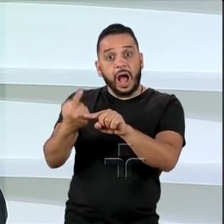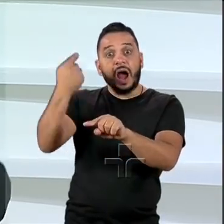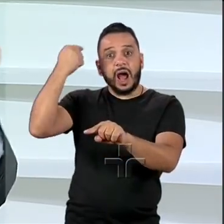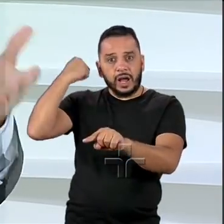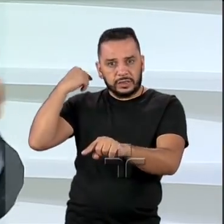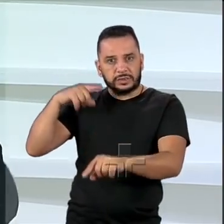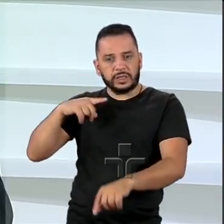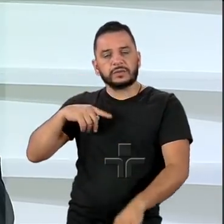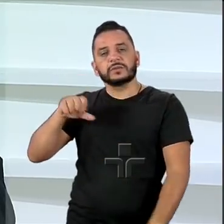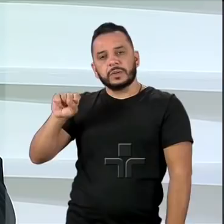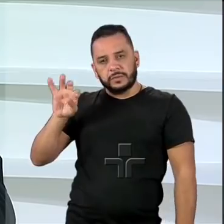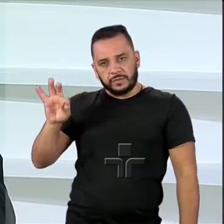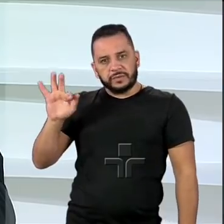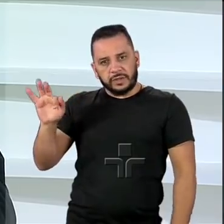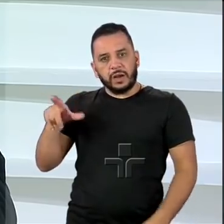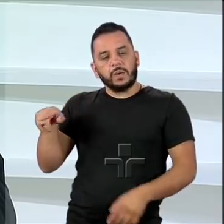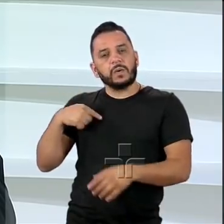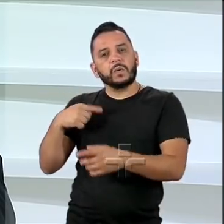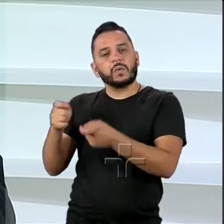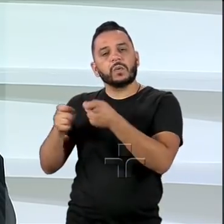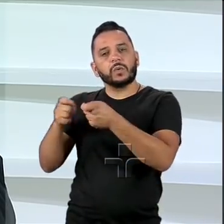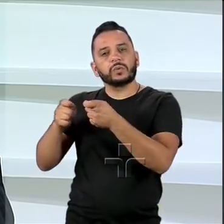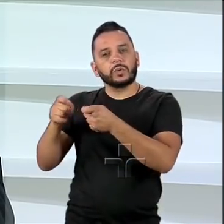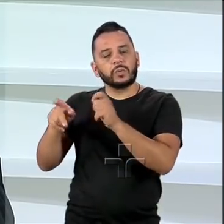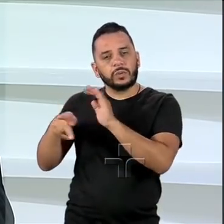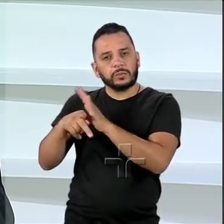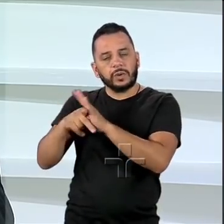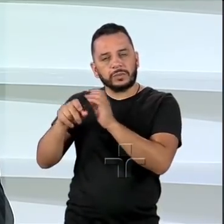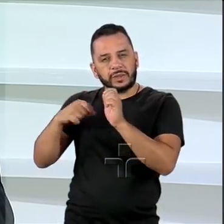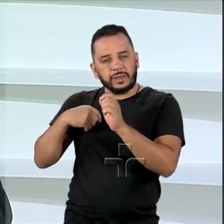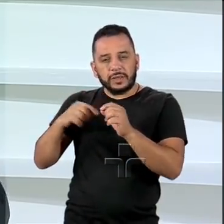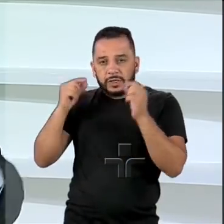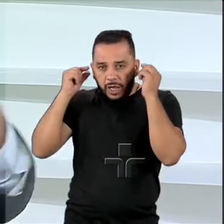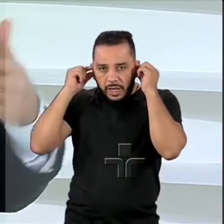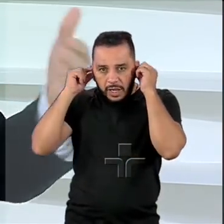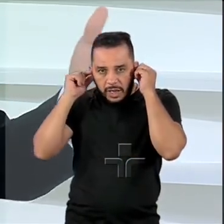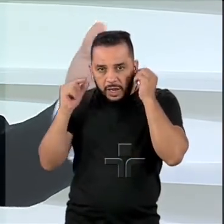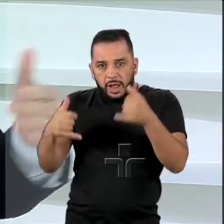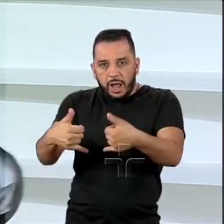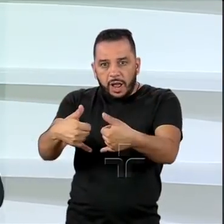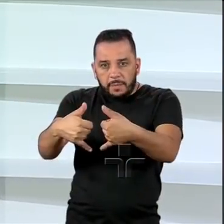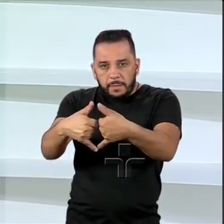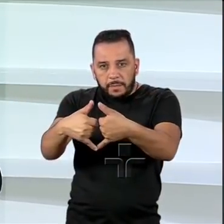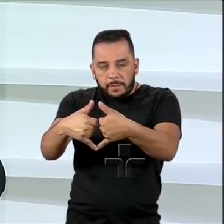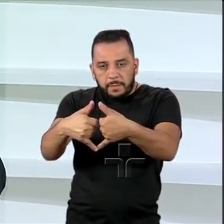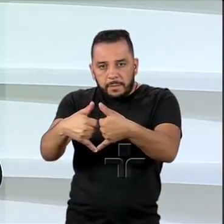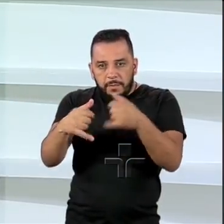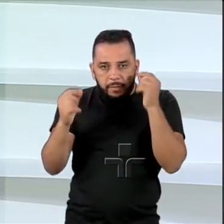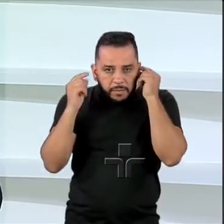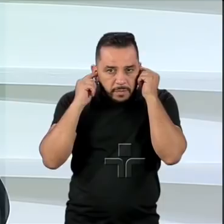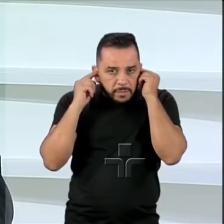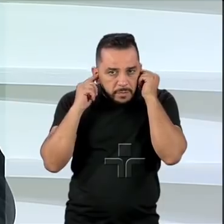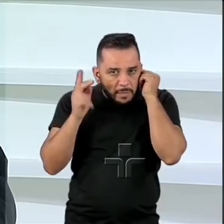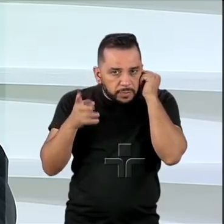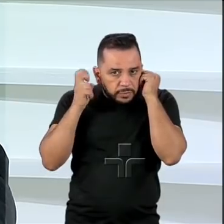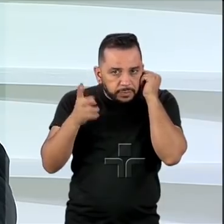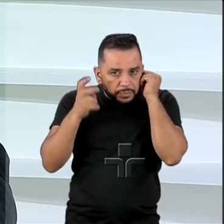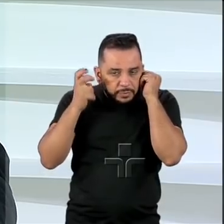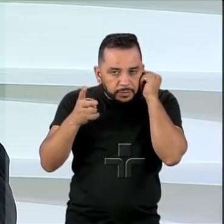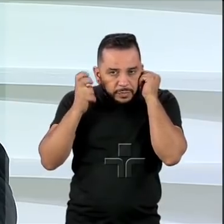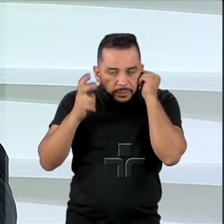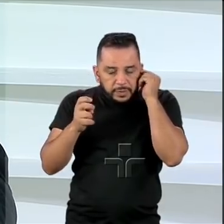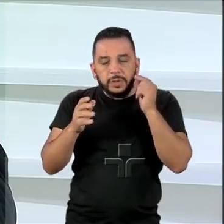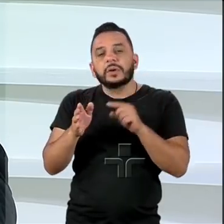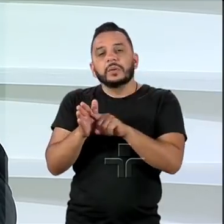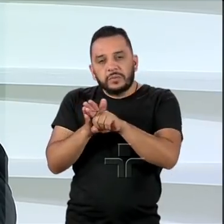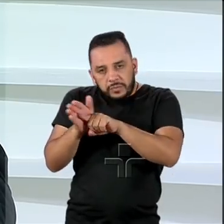responsável, por exemplo, por regular a prática das escutas telefônicas no início, né, das grandes operações conduzidas pela Polícia Federal e